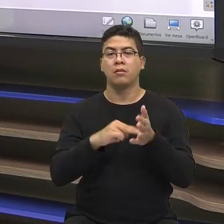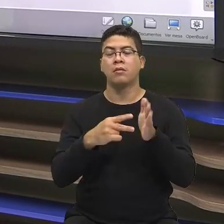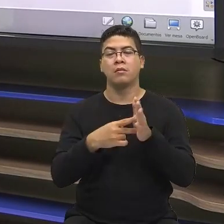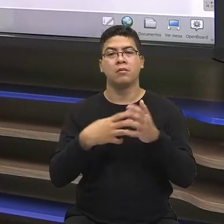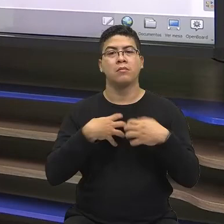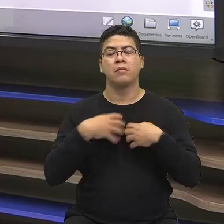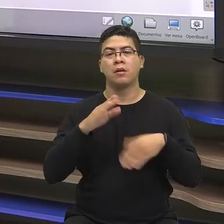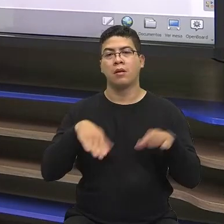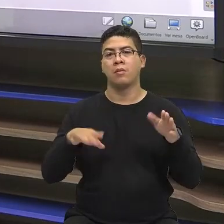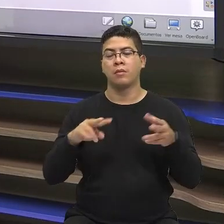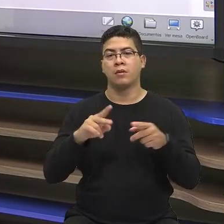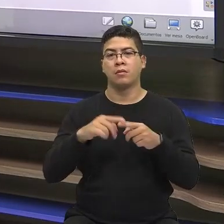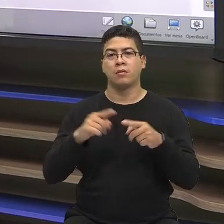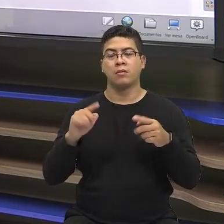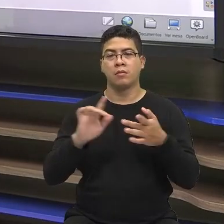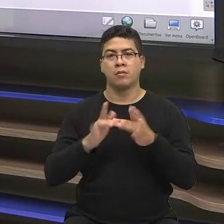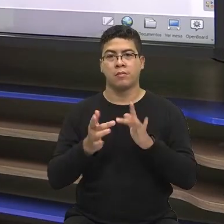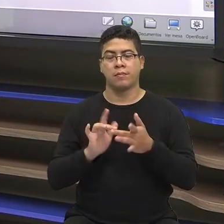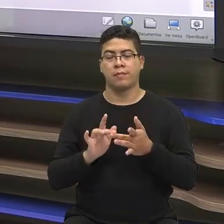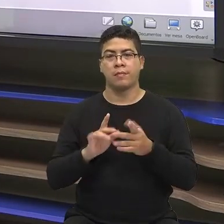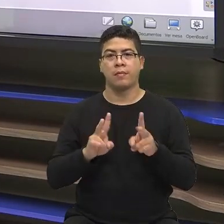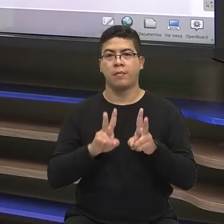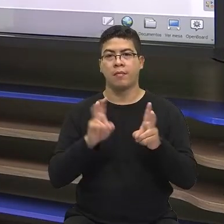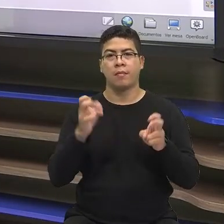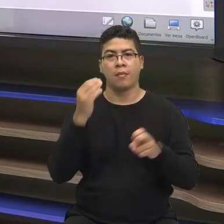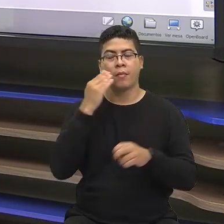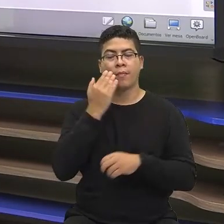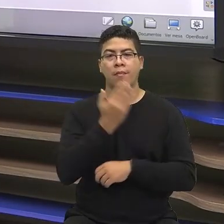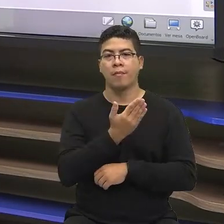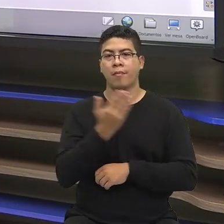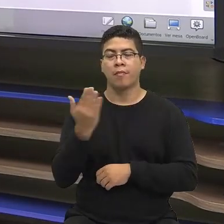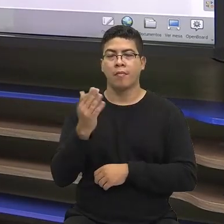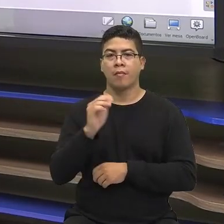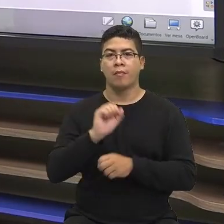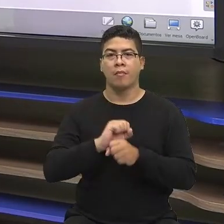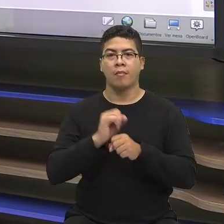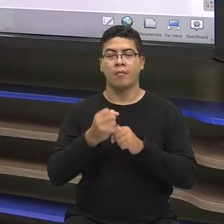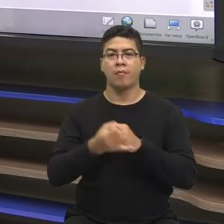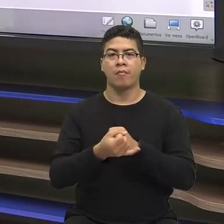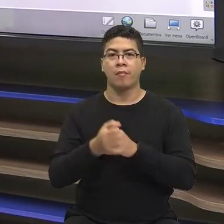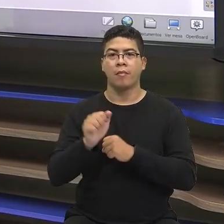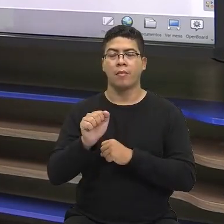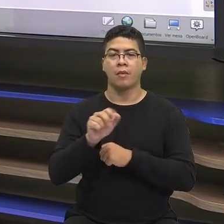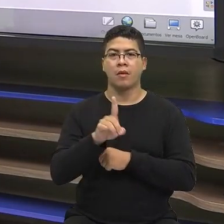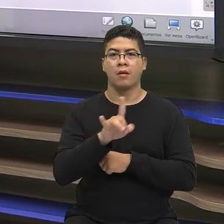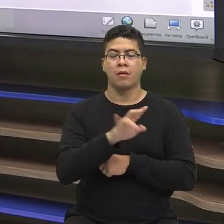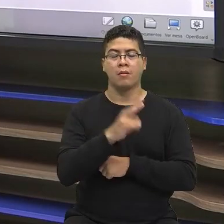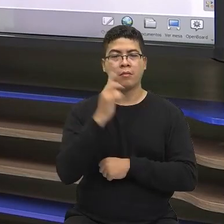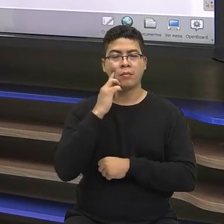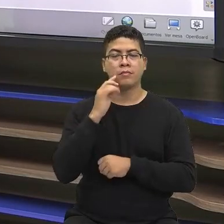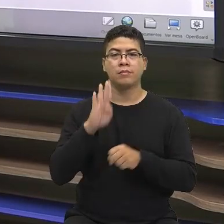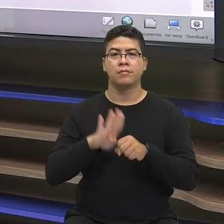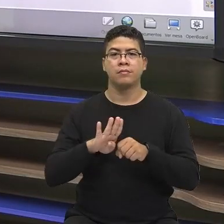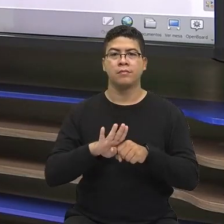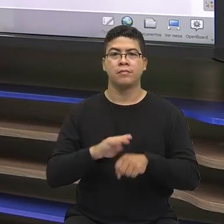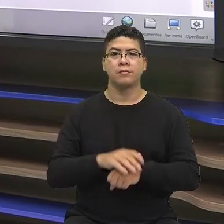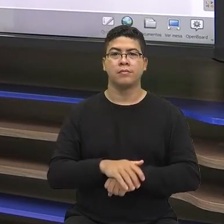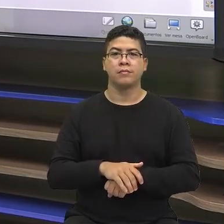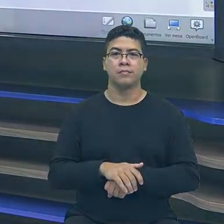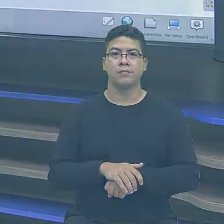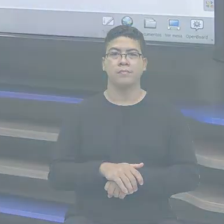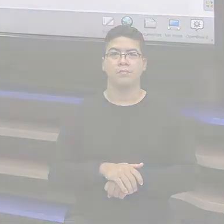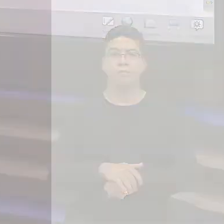dependendo do contexto, ok? Então, falamos hoje sobre adjetivos, advérbios e substantivos.